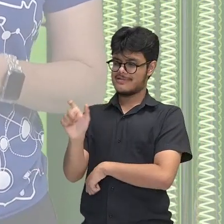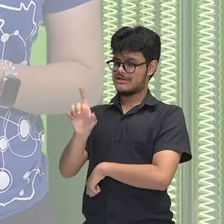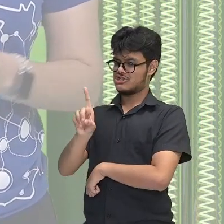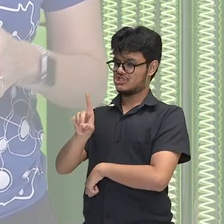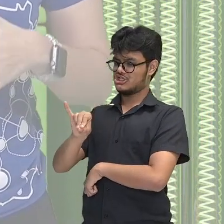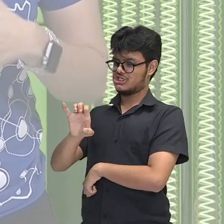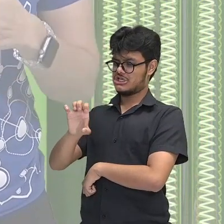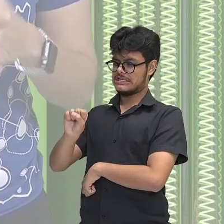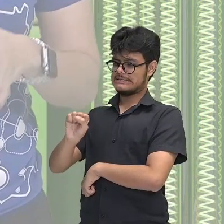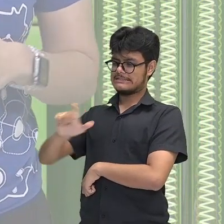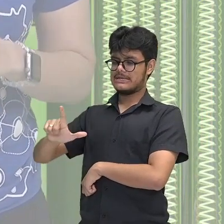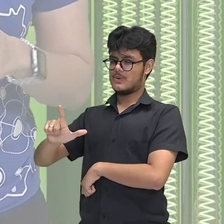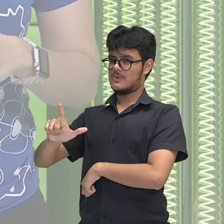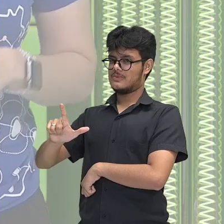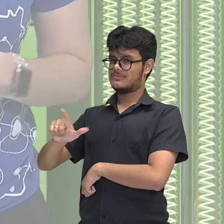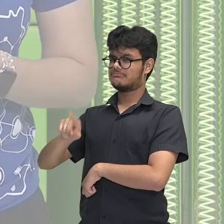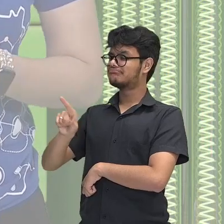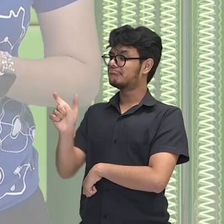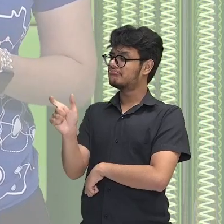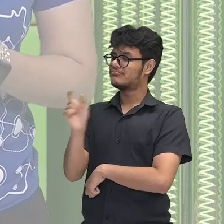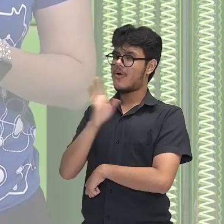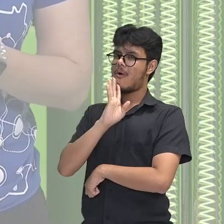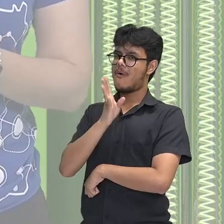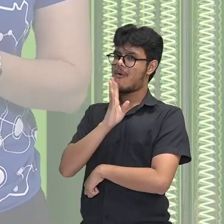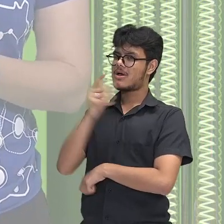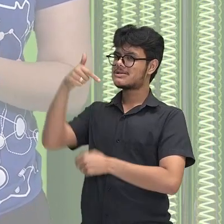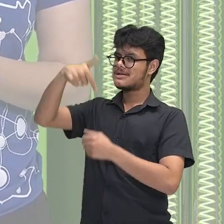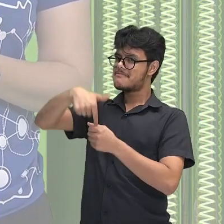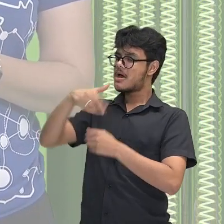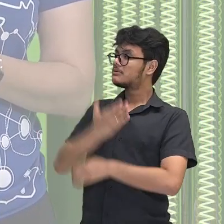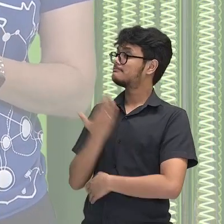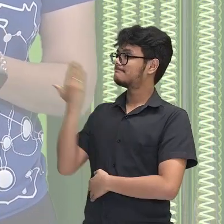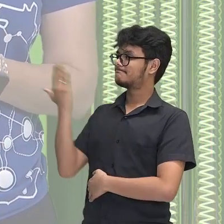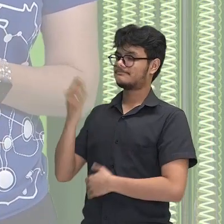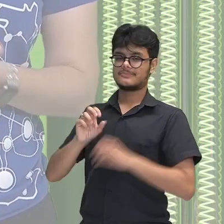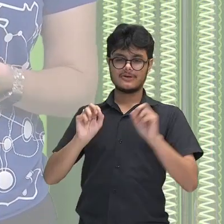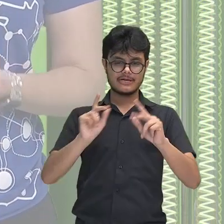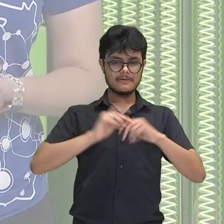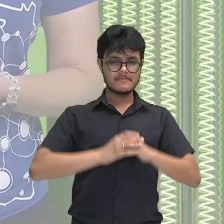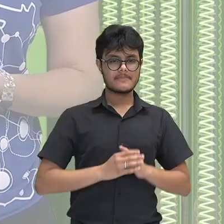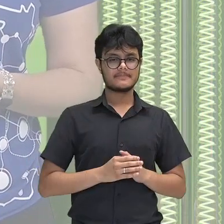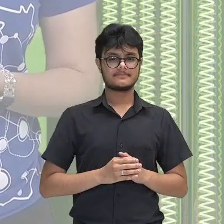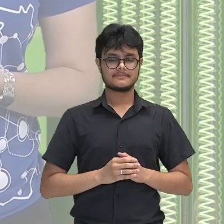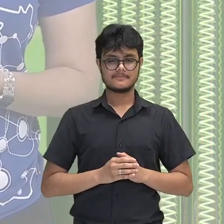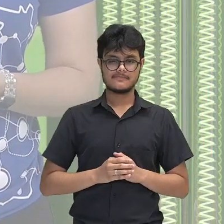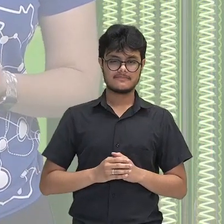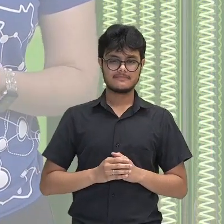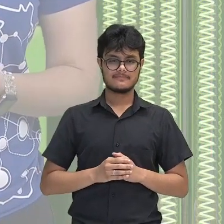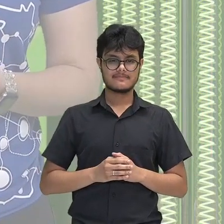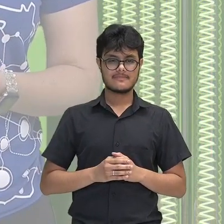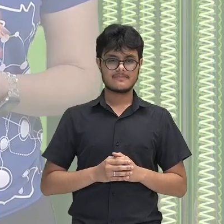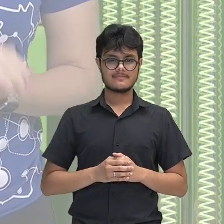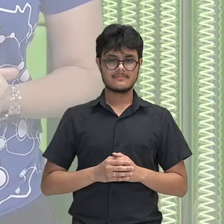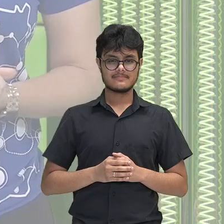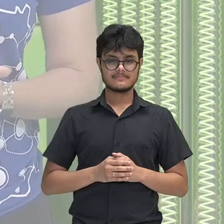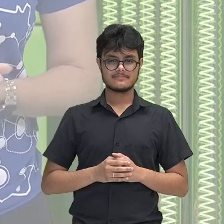dele, já indica aí mais ou menos o que ele criou, certo? Então vamos aí conhecer um pouquinho dessa parte da